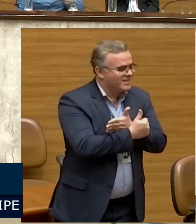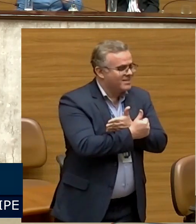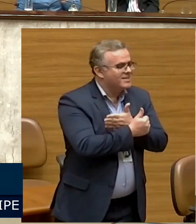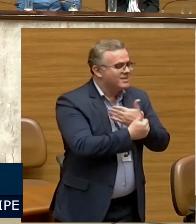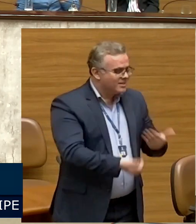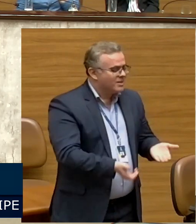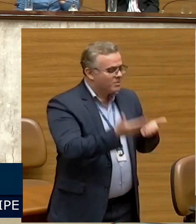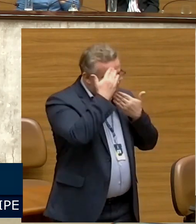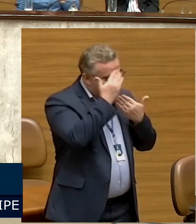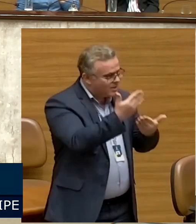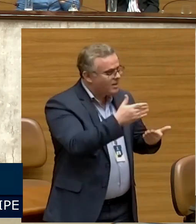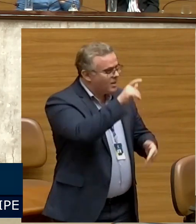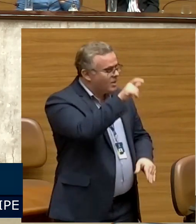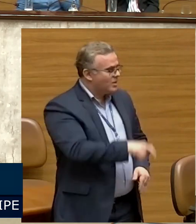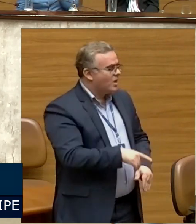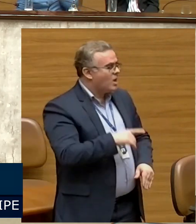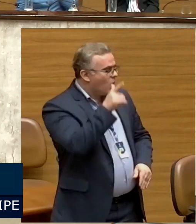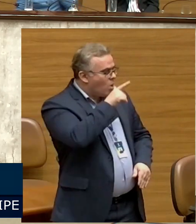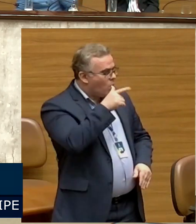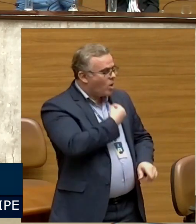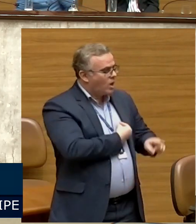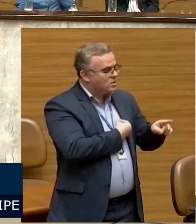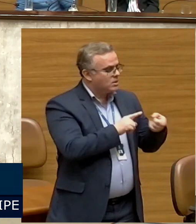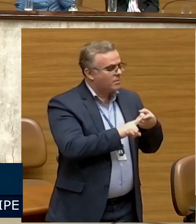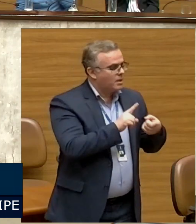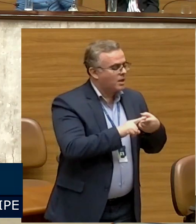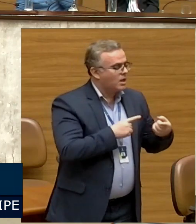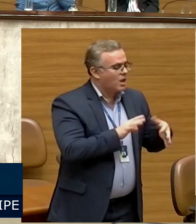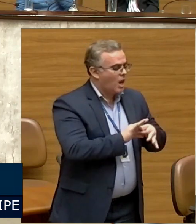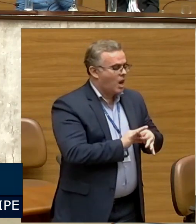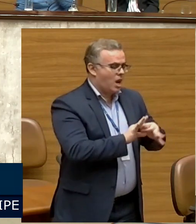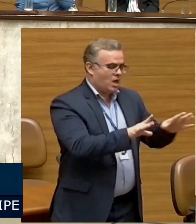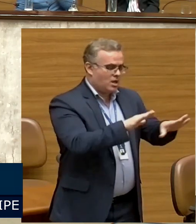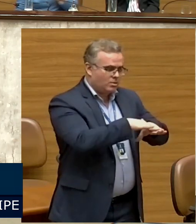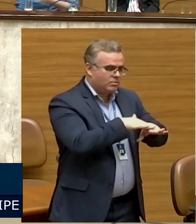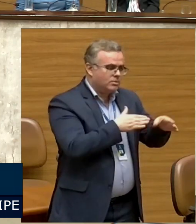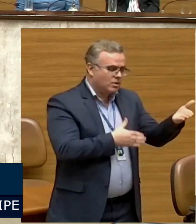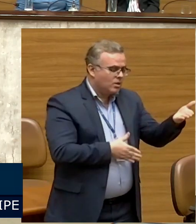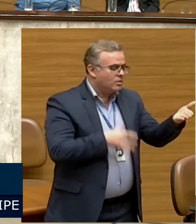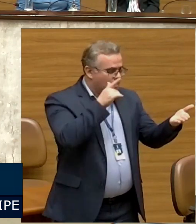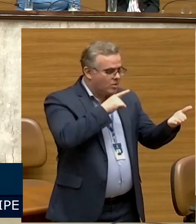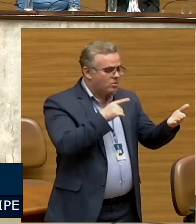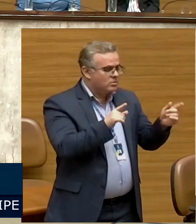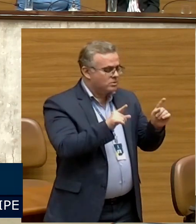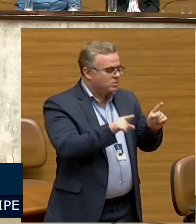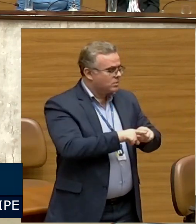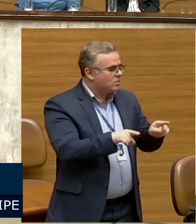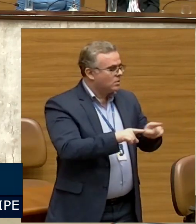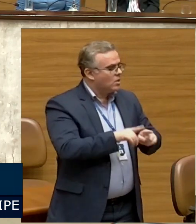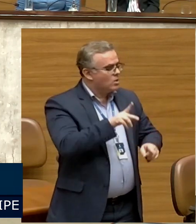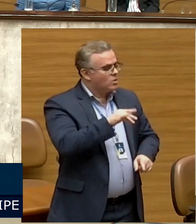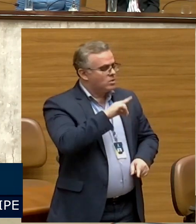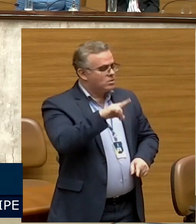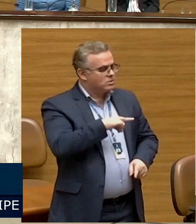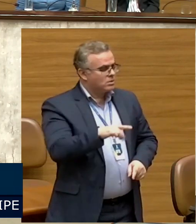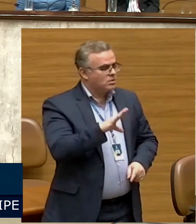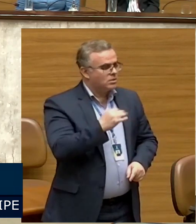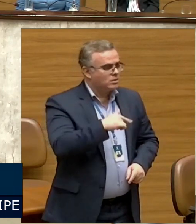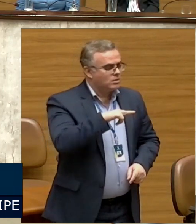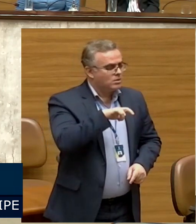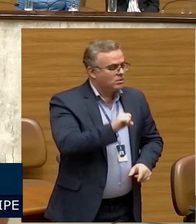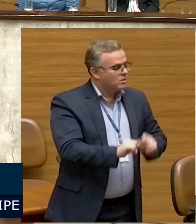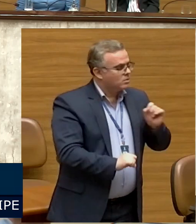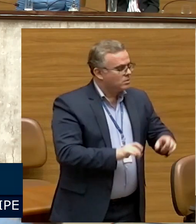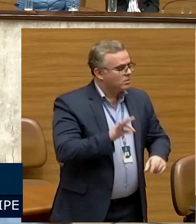mais uma vez por você estar aqui, estamos à disposição para nos reunir, para ver outras pautas, a Luiz Carlos e todos, né,